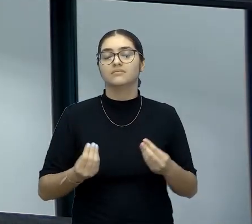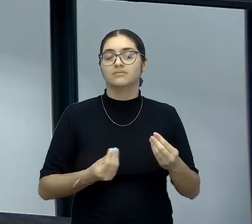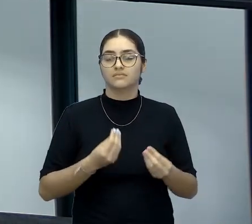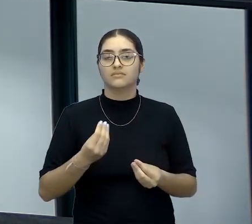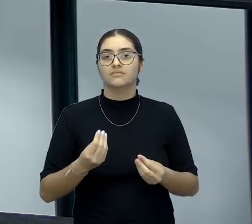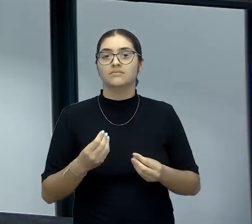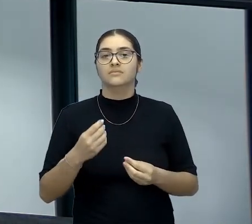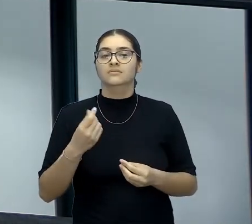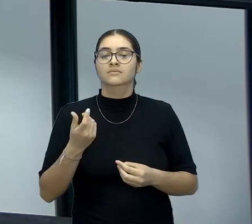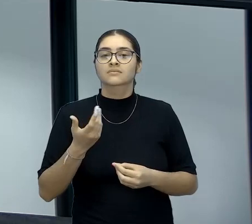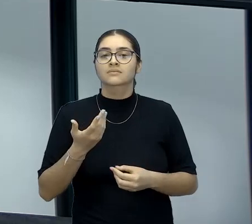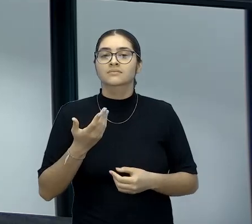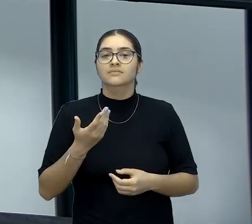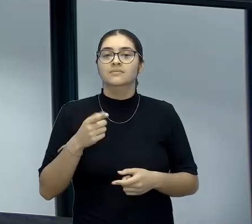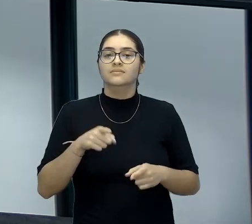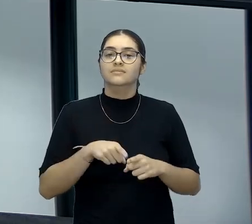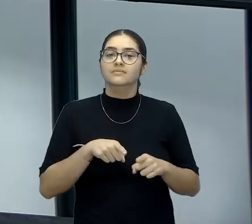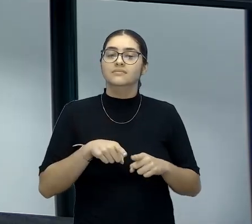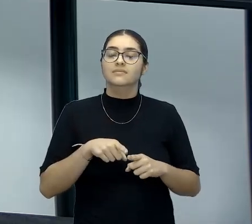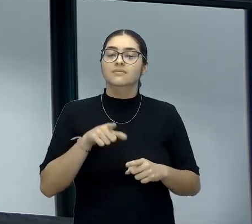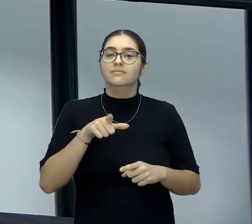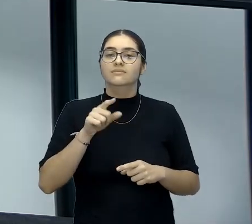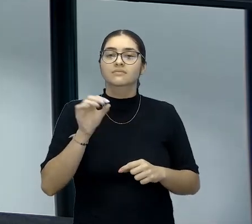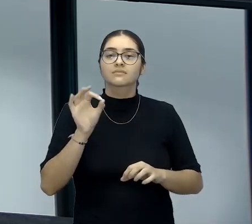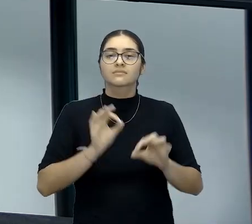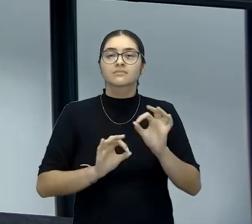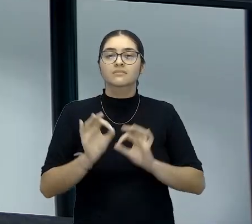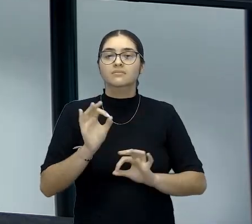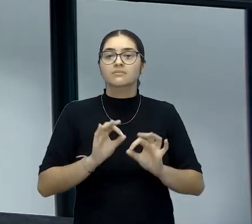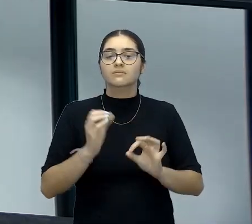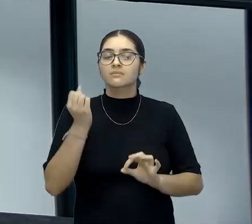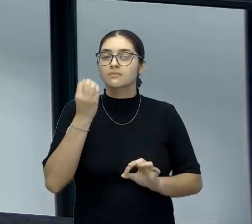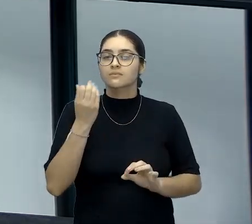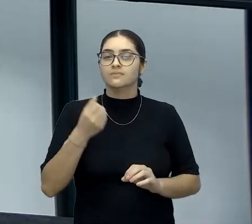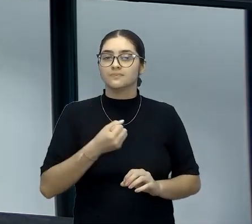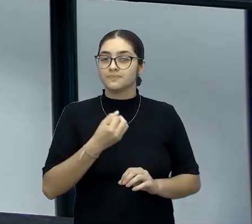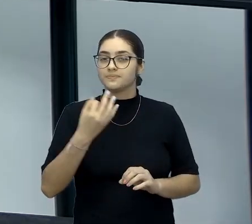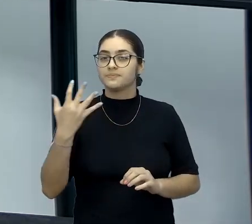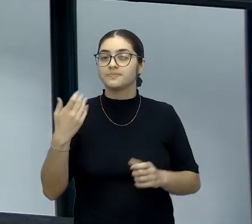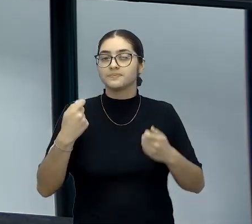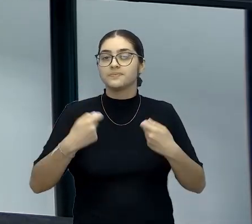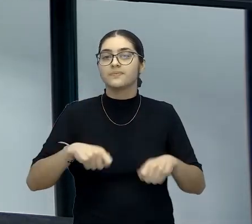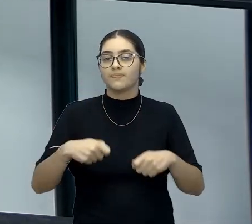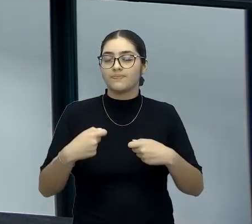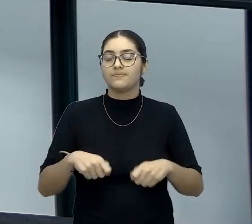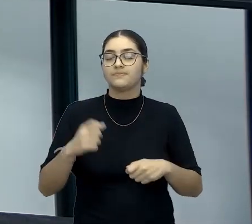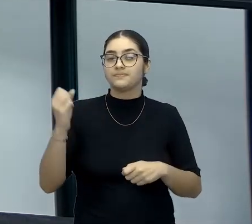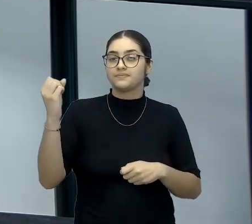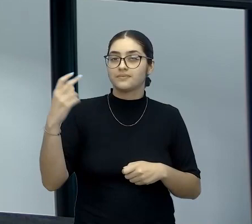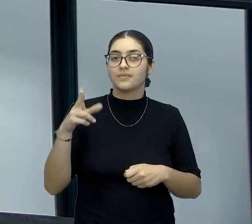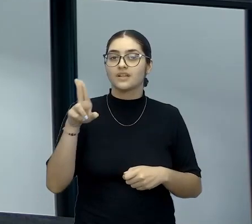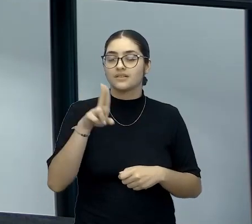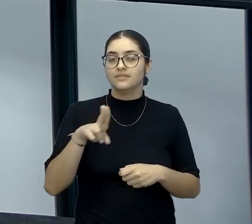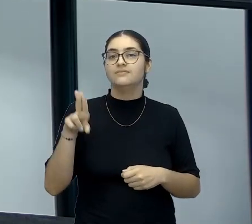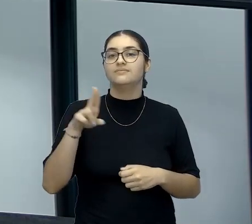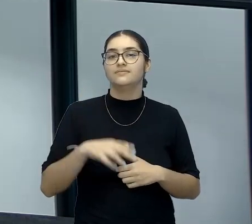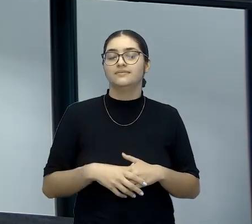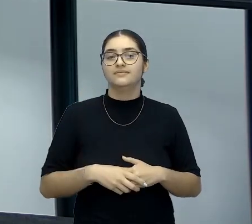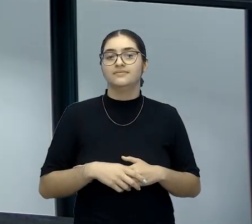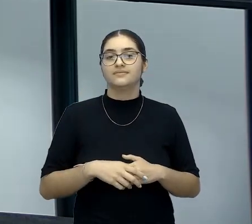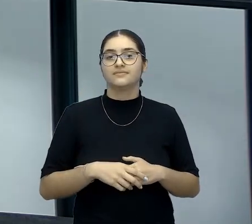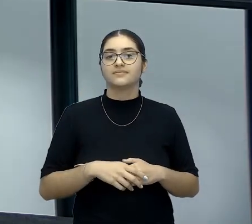ser iluminados. E aí, vocês vão colocar a quantidade de lâmpadas que vocês vão estar utilizando.